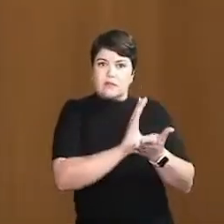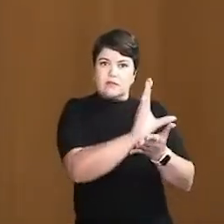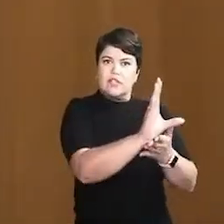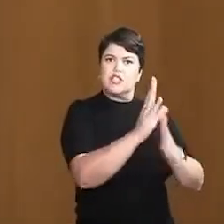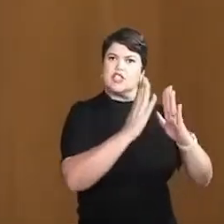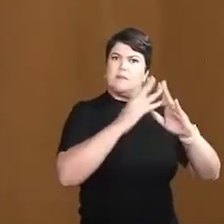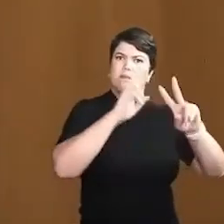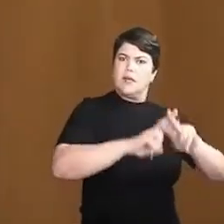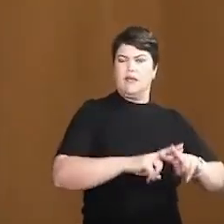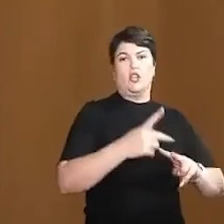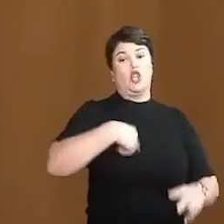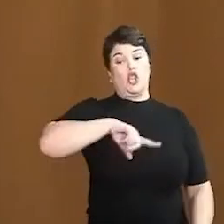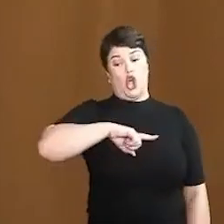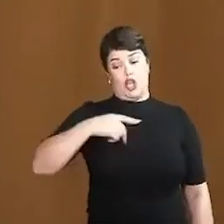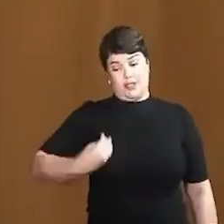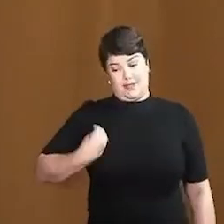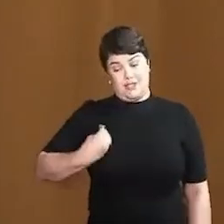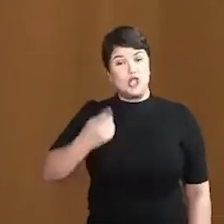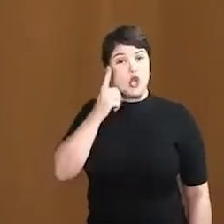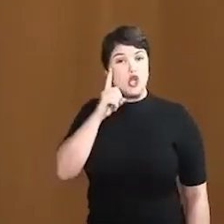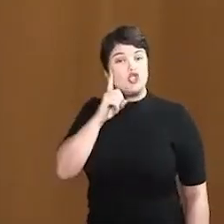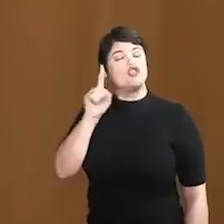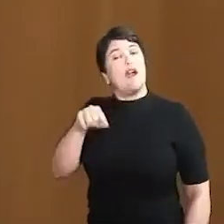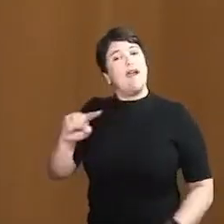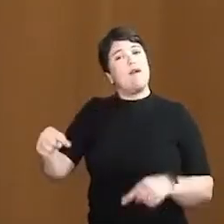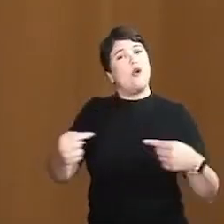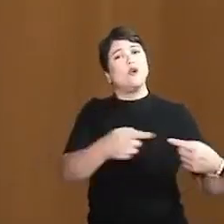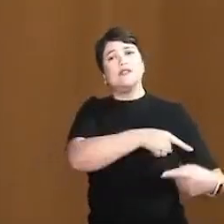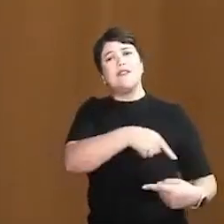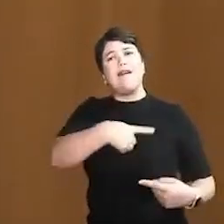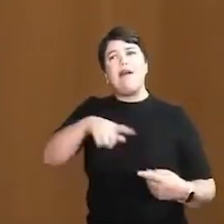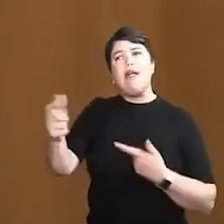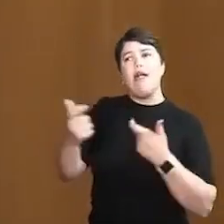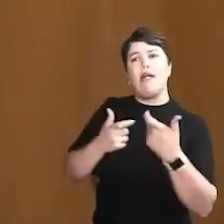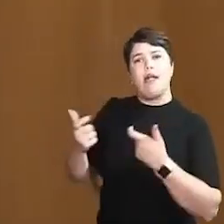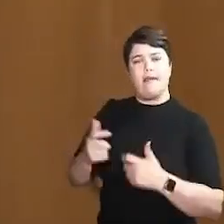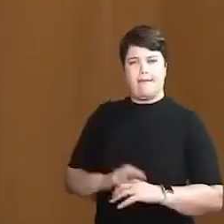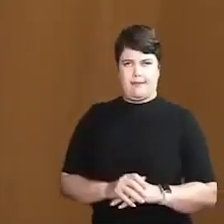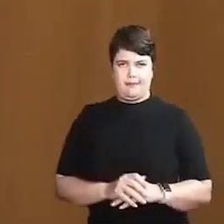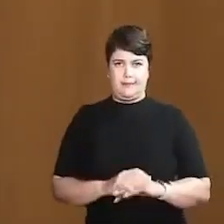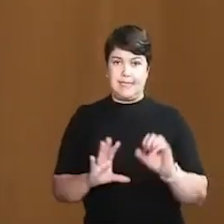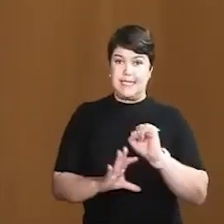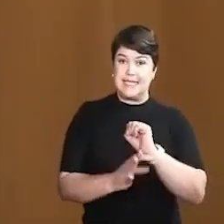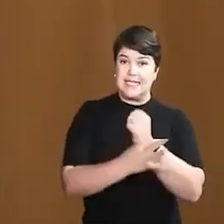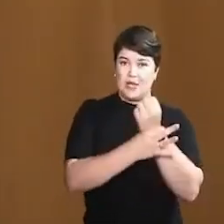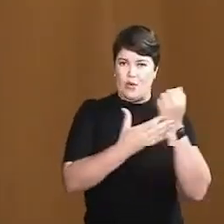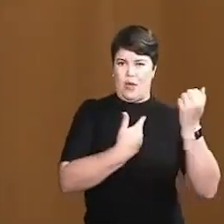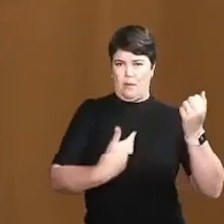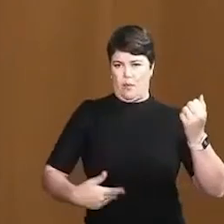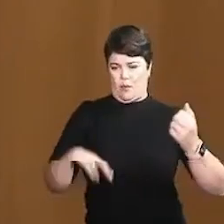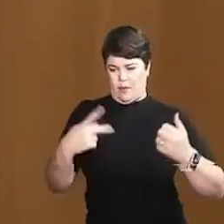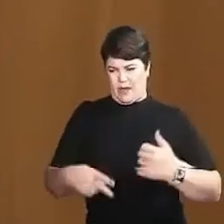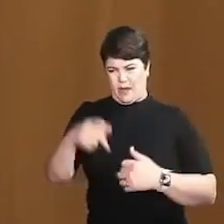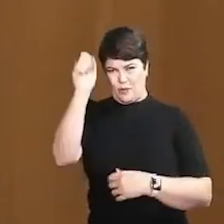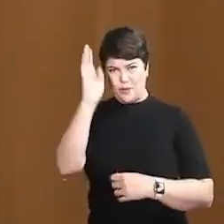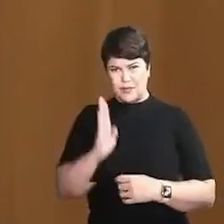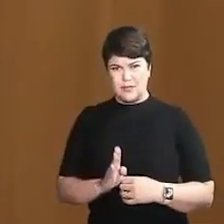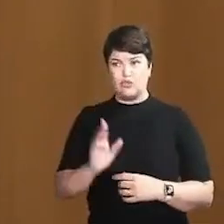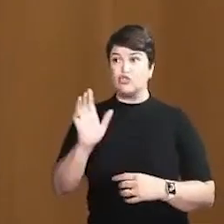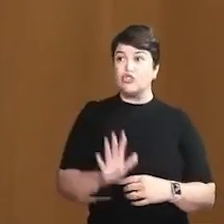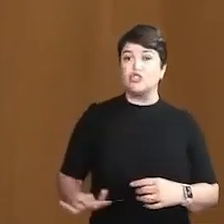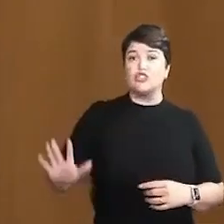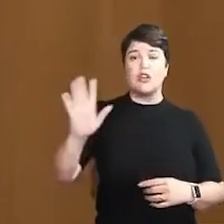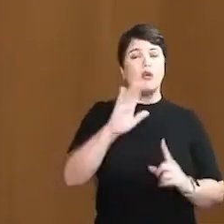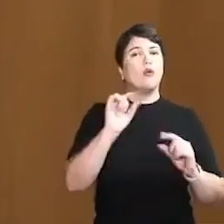os dias no ministério enfrentando Segurança Pública de um modo geral no nosso país